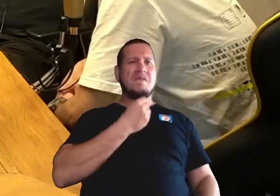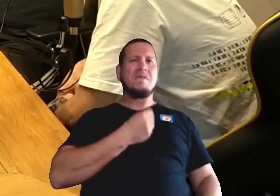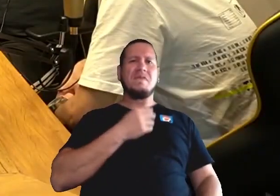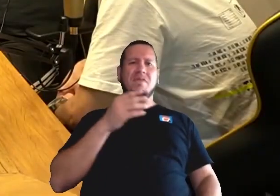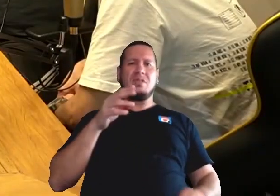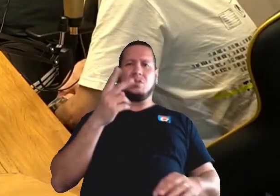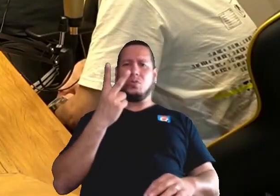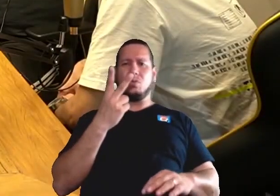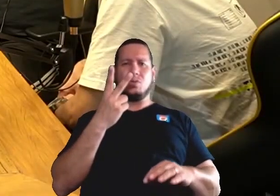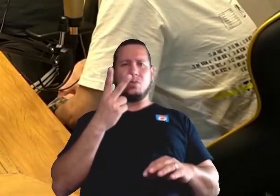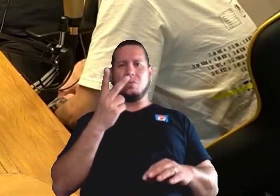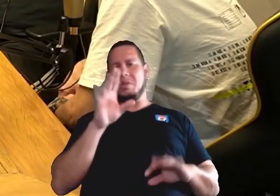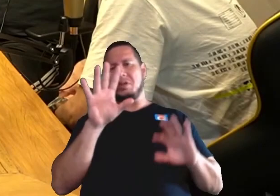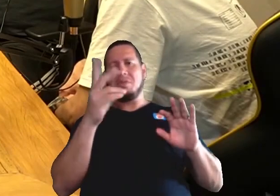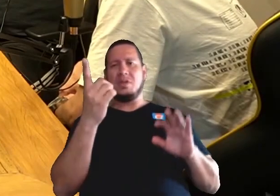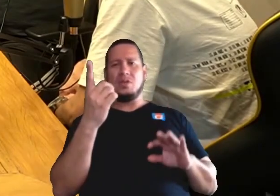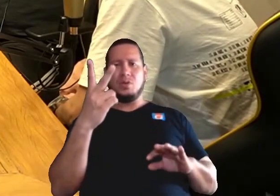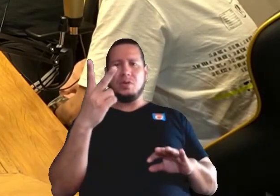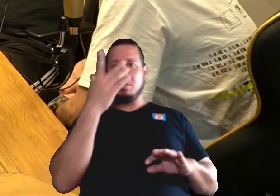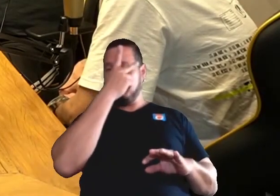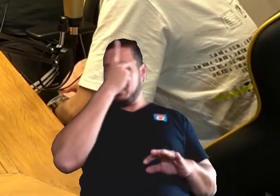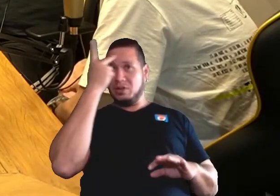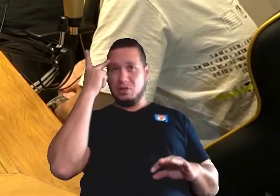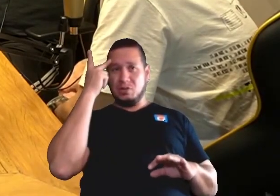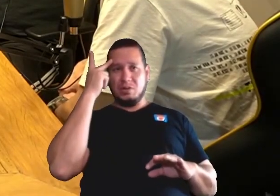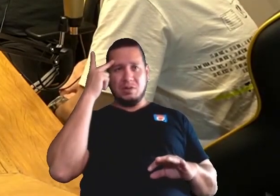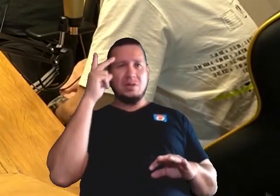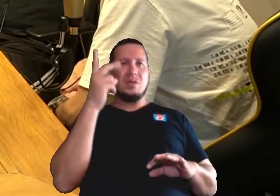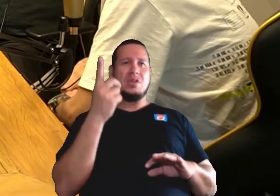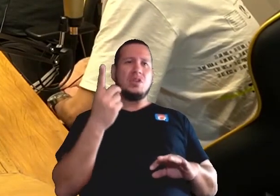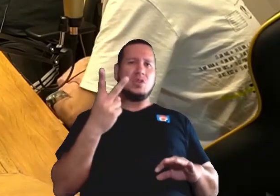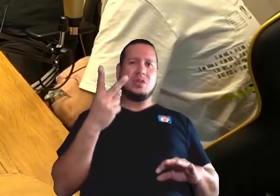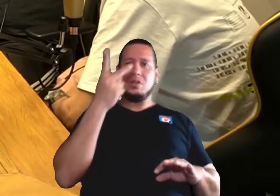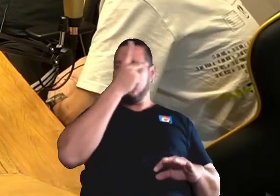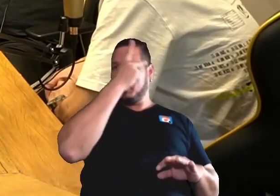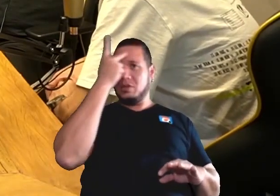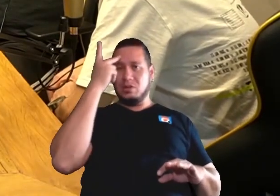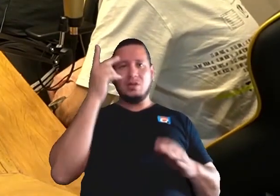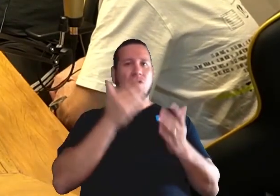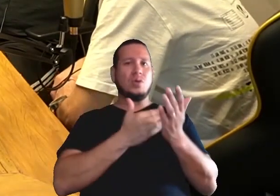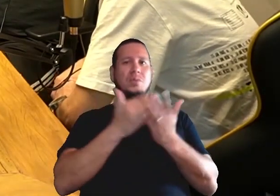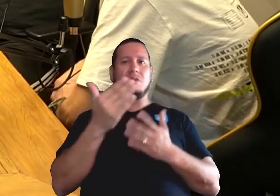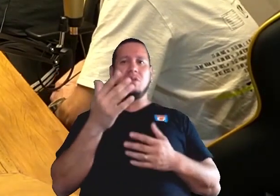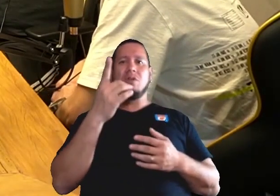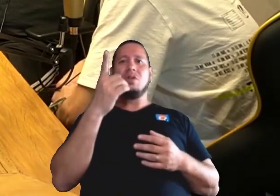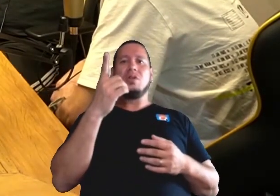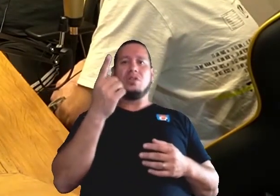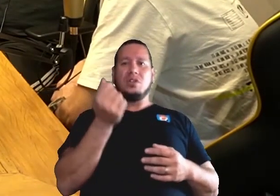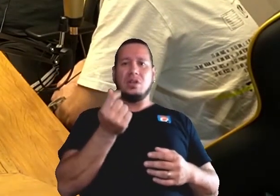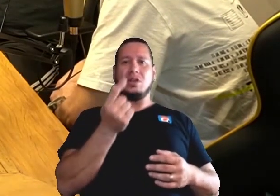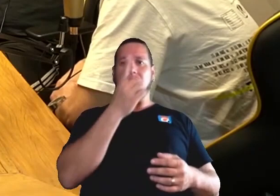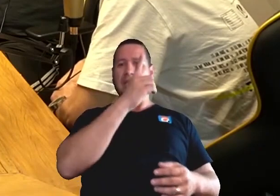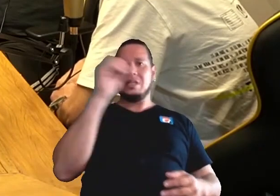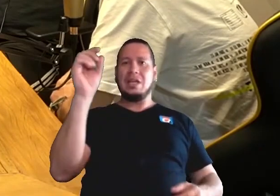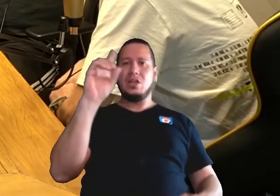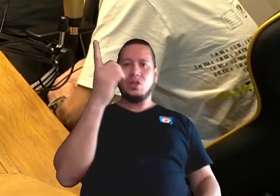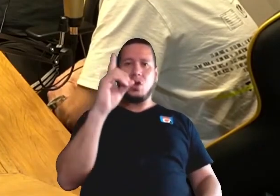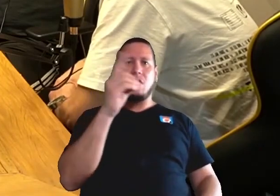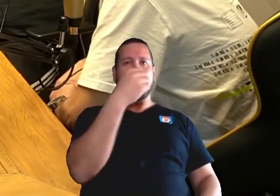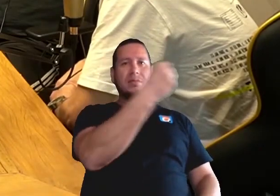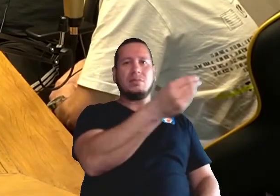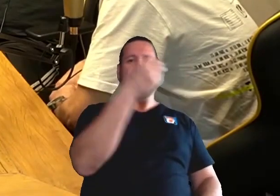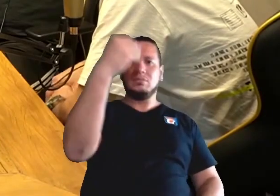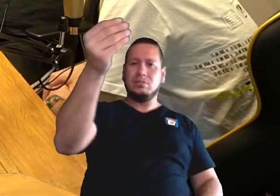mão galera ele levou mas 12 pessoas mano e todo um tempinho aí ele começou a distribuir sem dólar para cada faz o que você quiser